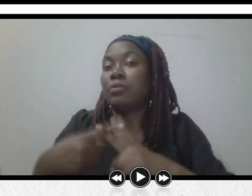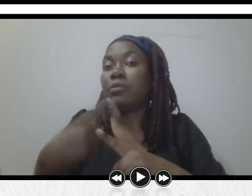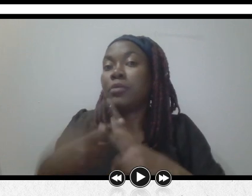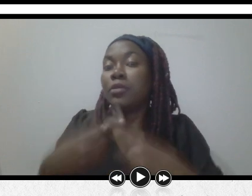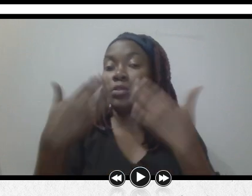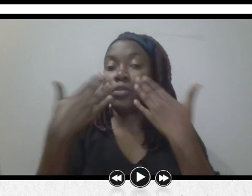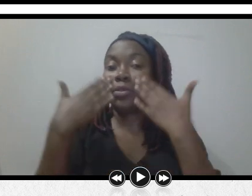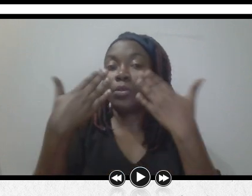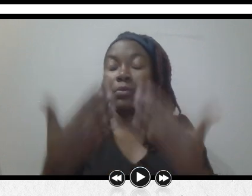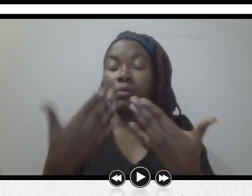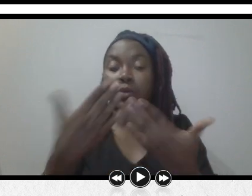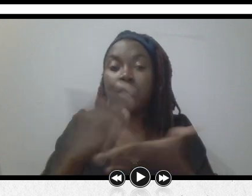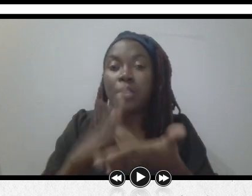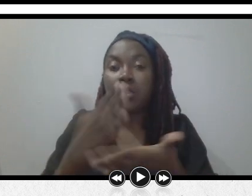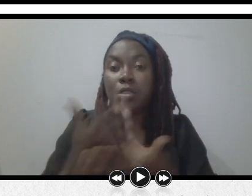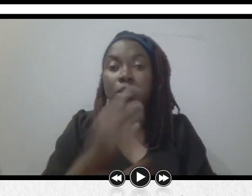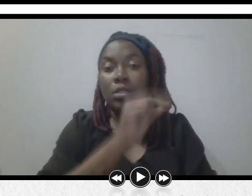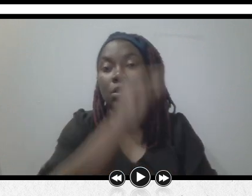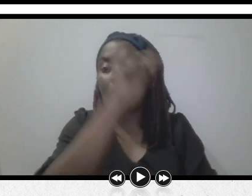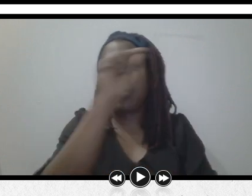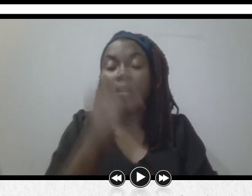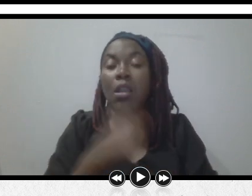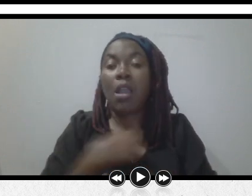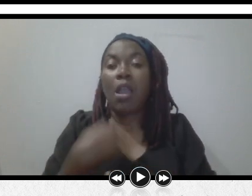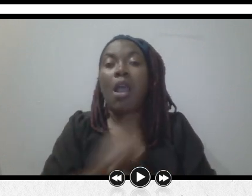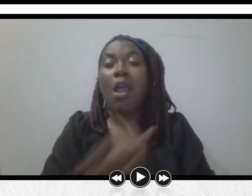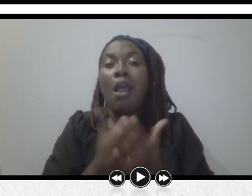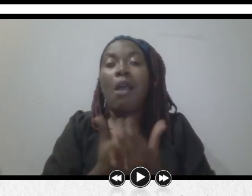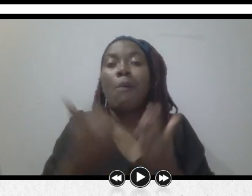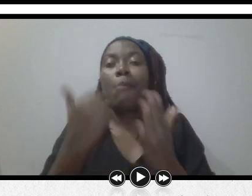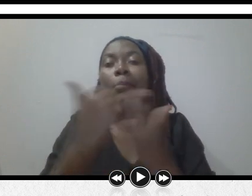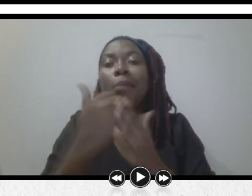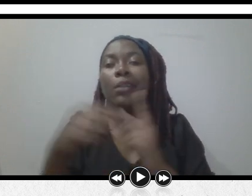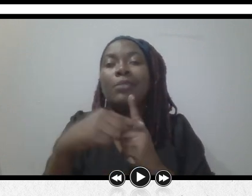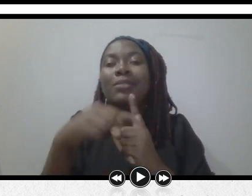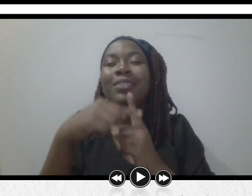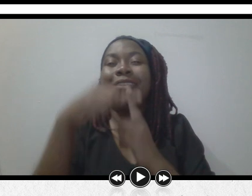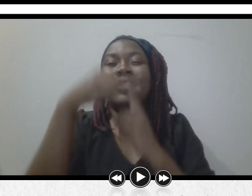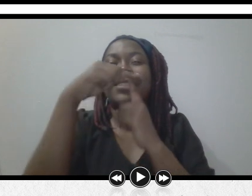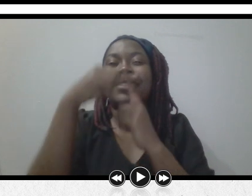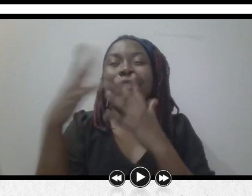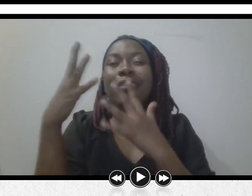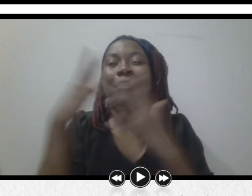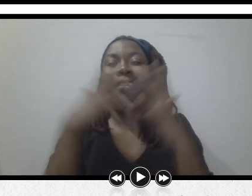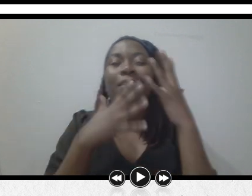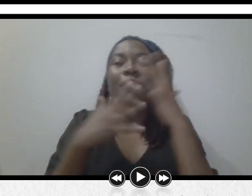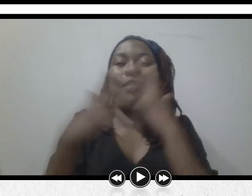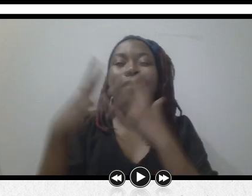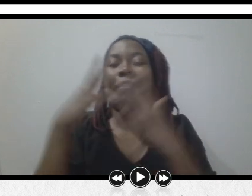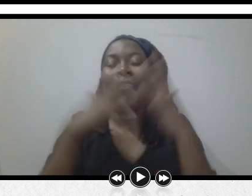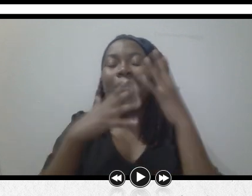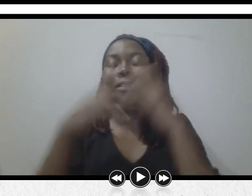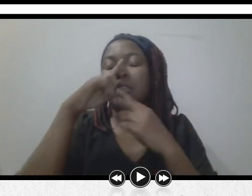Não é considerado uma boa prática, porque ao expor os catadores a esses resíduos misturados, a gente está aumentando aí o